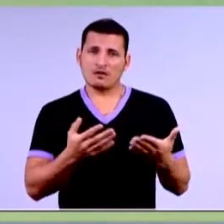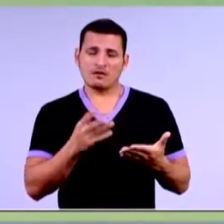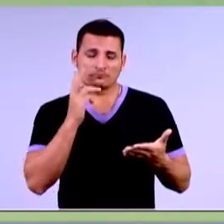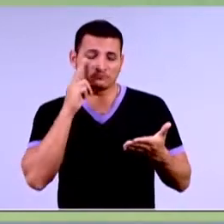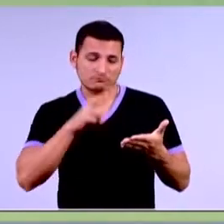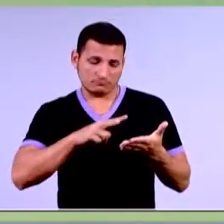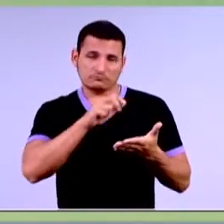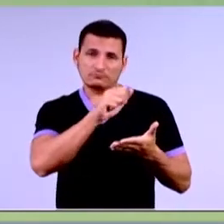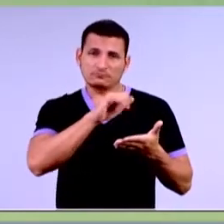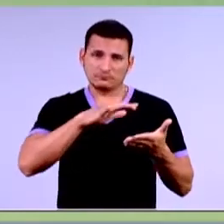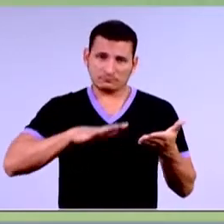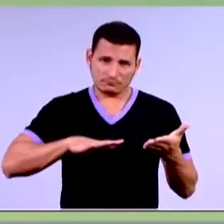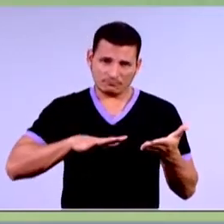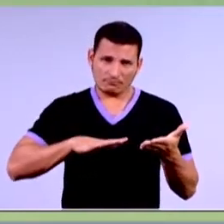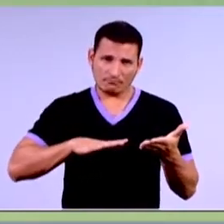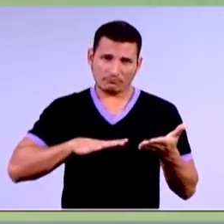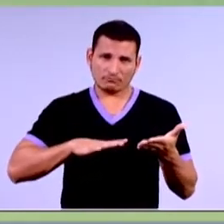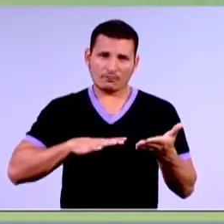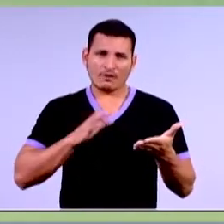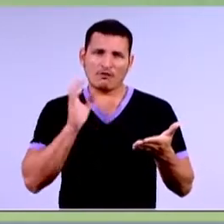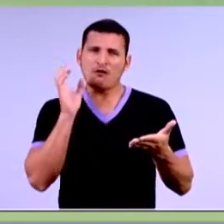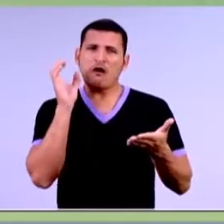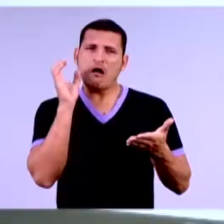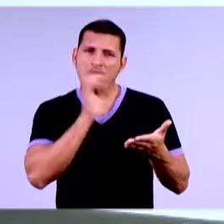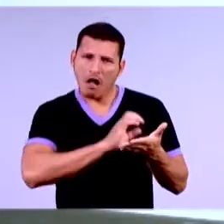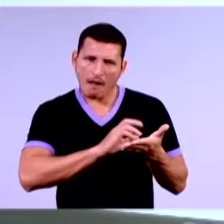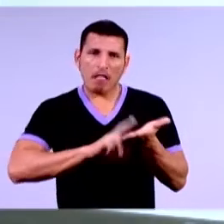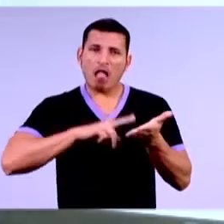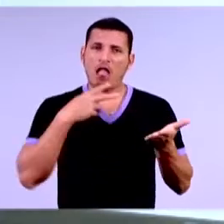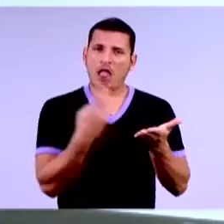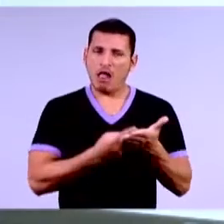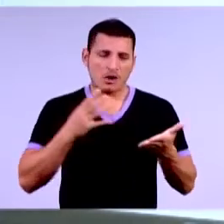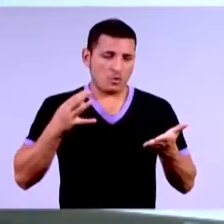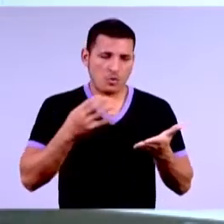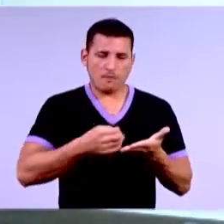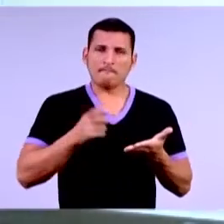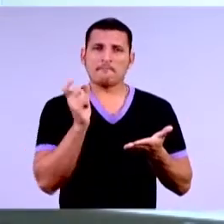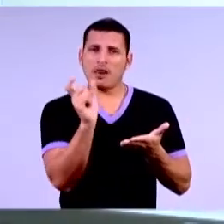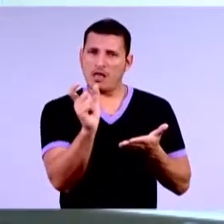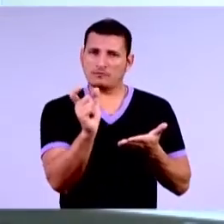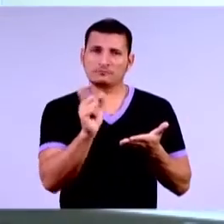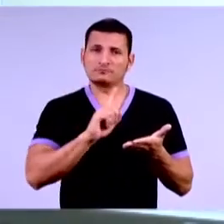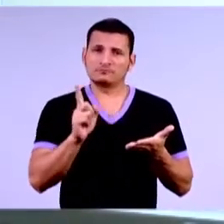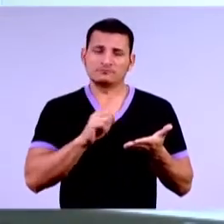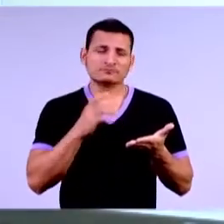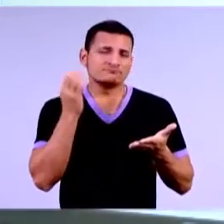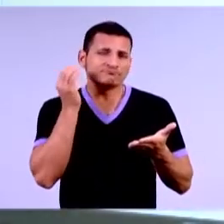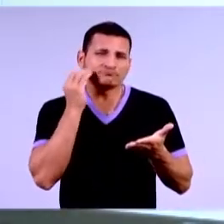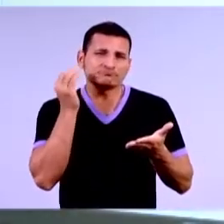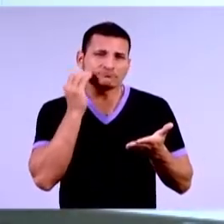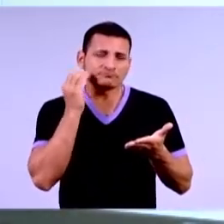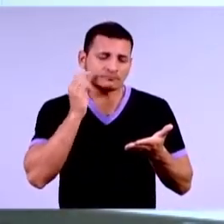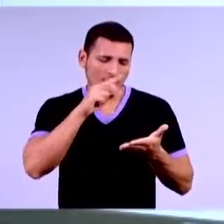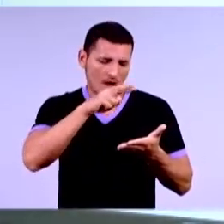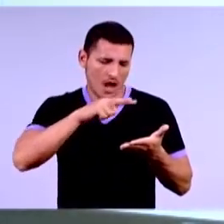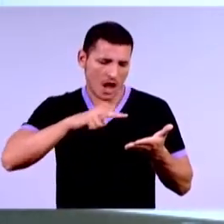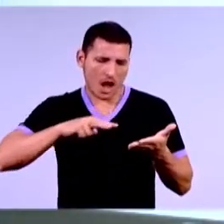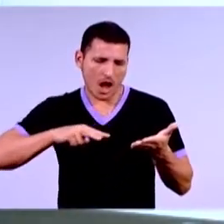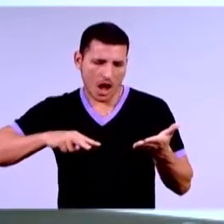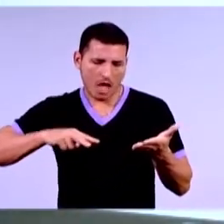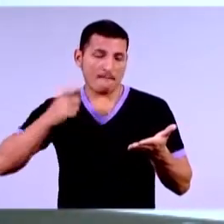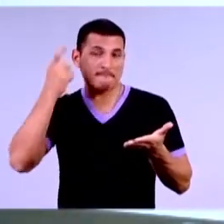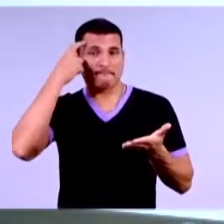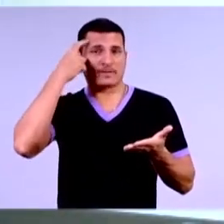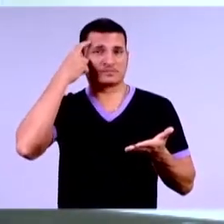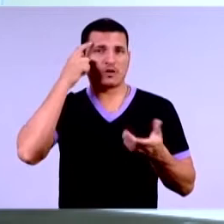com o texto em vez de logo de cara tentar traduzir todas as palavras tenta dar aquela linha geral e pensar